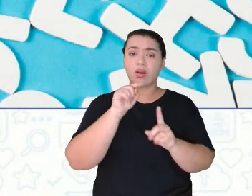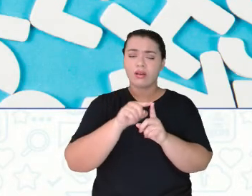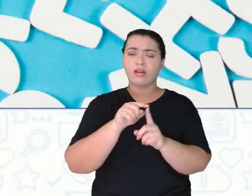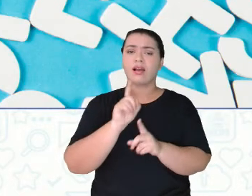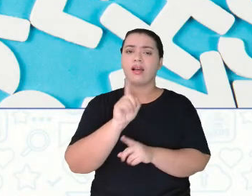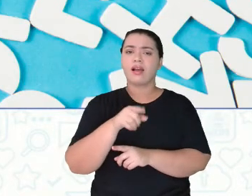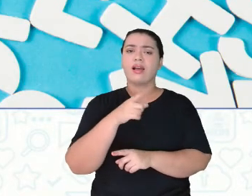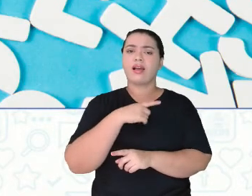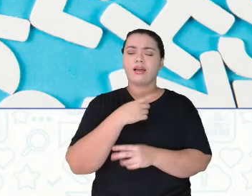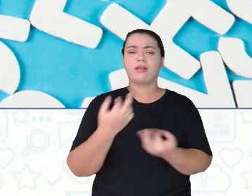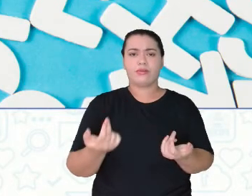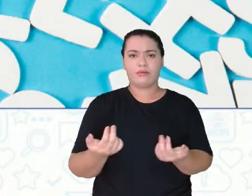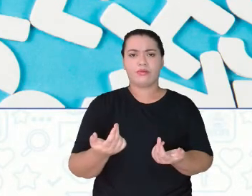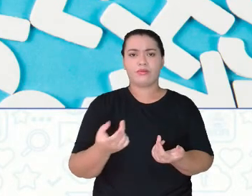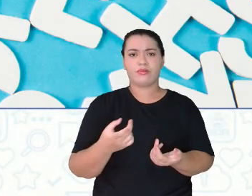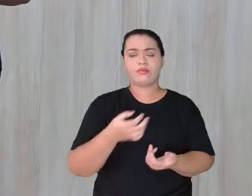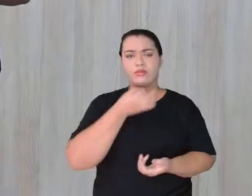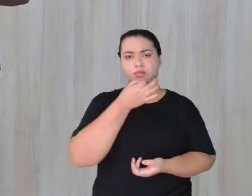muito nesse plano